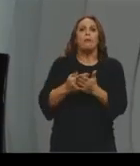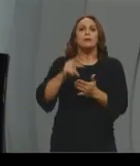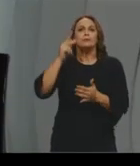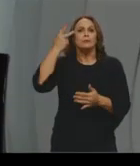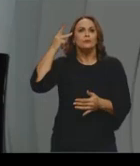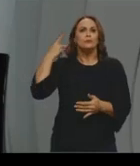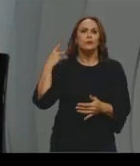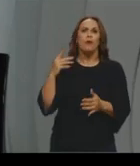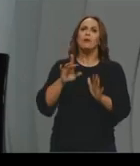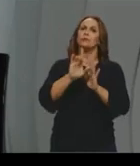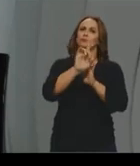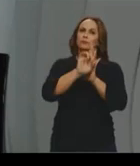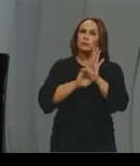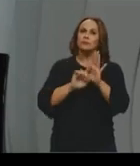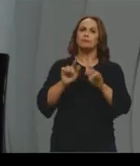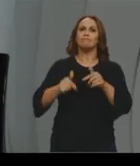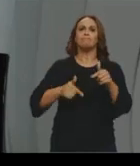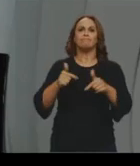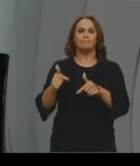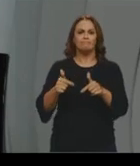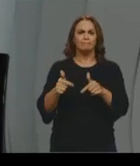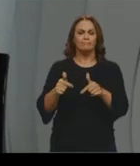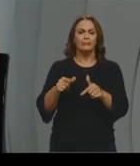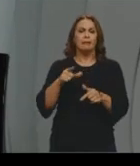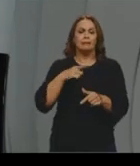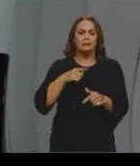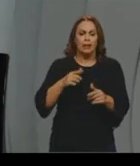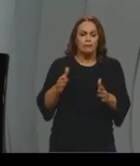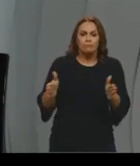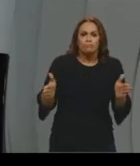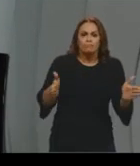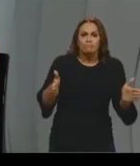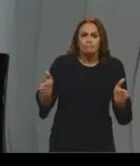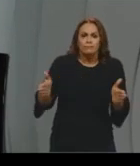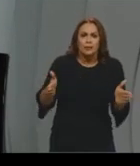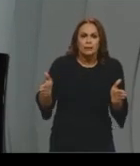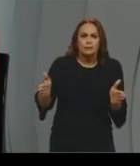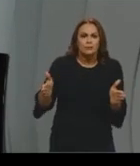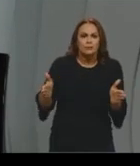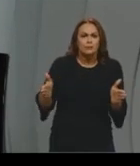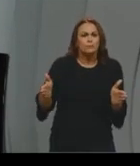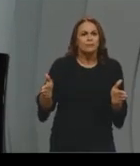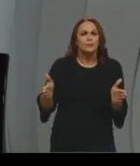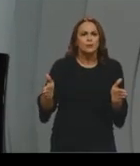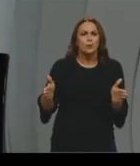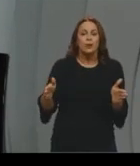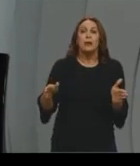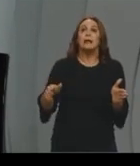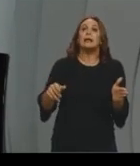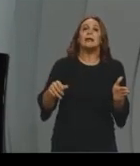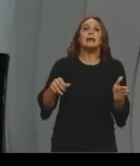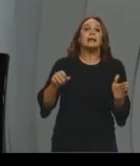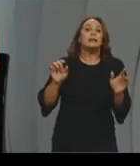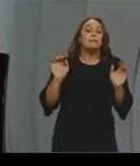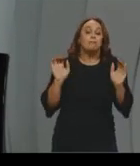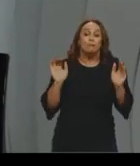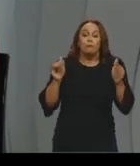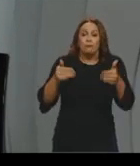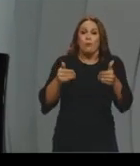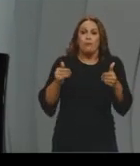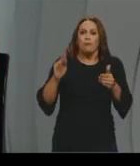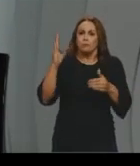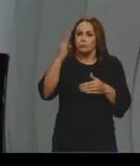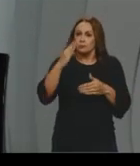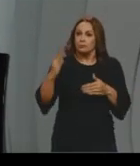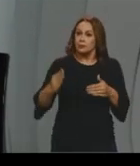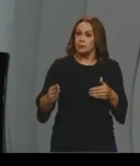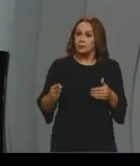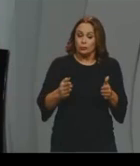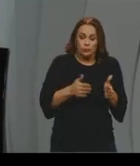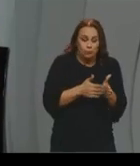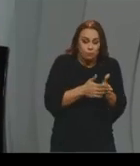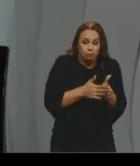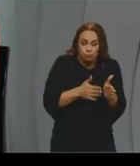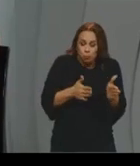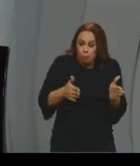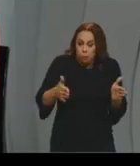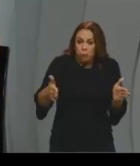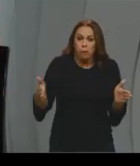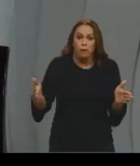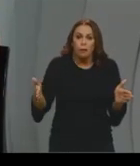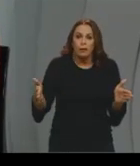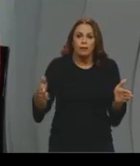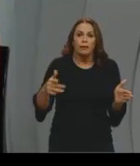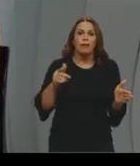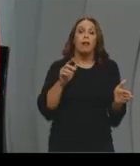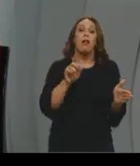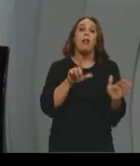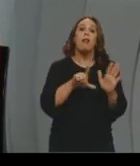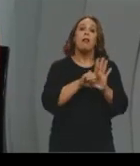aí um período na história, e especificamente falando do Brasil, né, um longo período, em que nós não temos aí leis que resguardam o